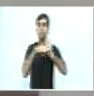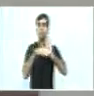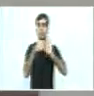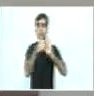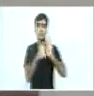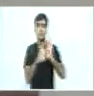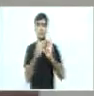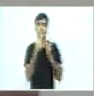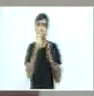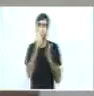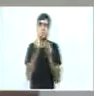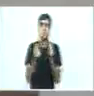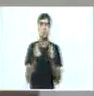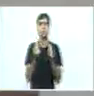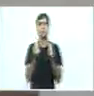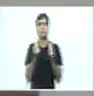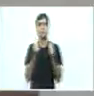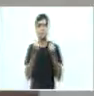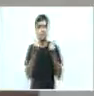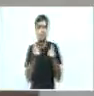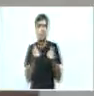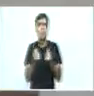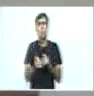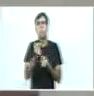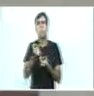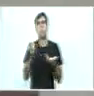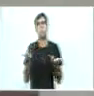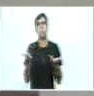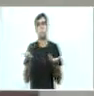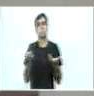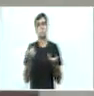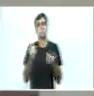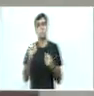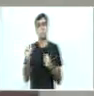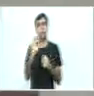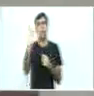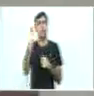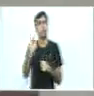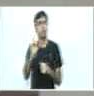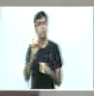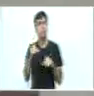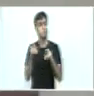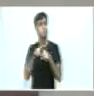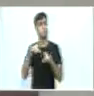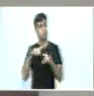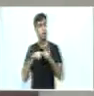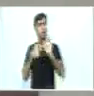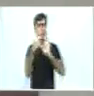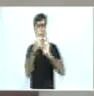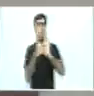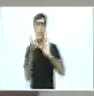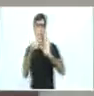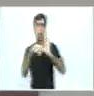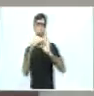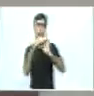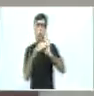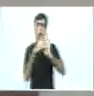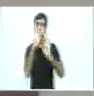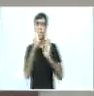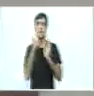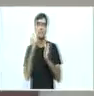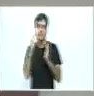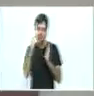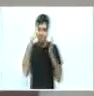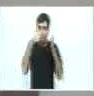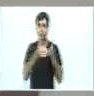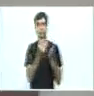o impacto financeiro disso é mínimo ou nenhum. Tem outras ações também dentro desse plano que não requer parte